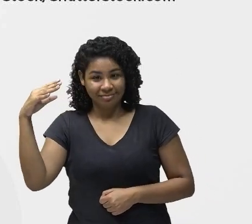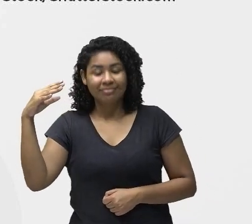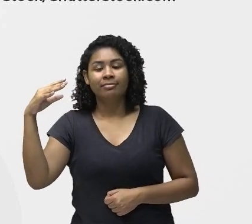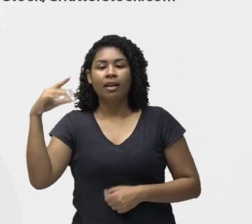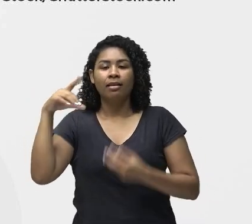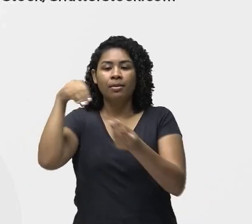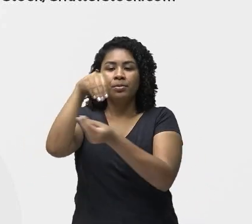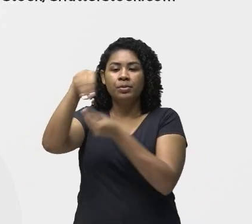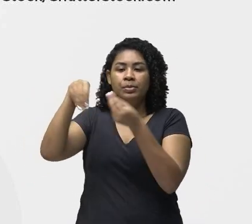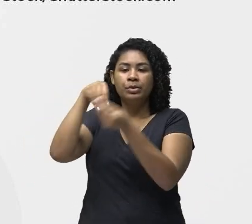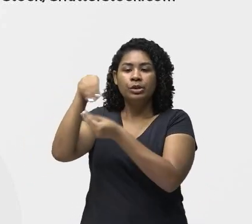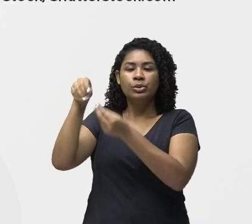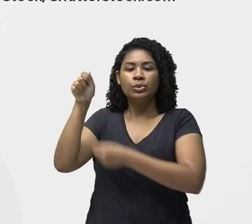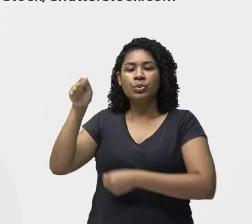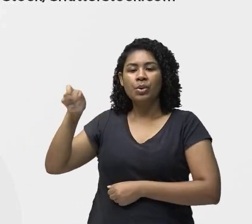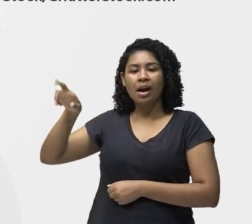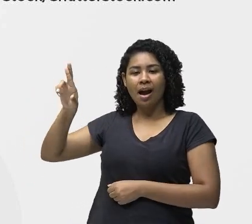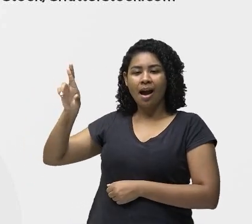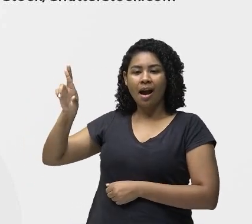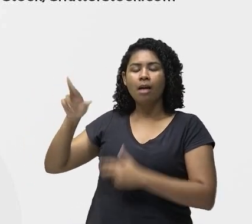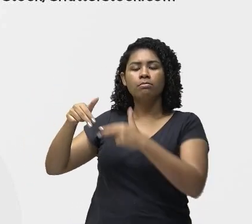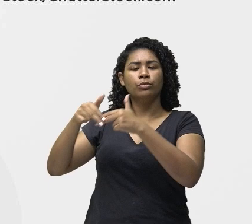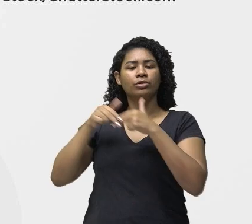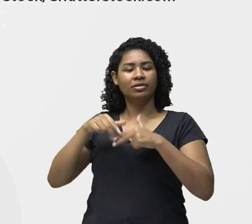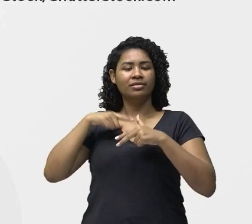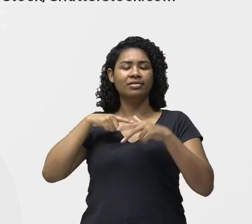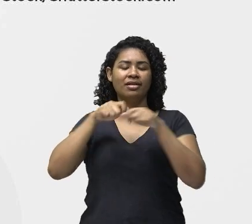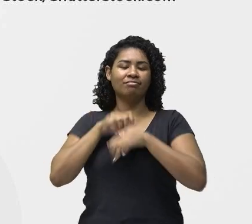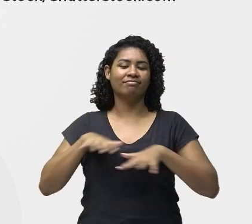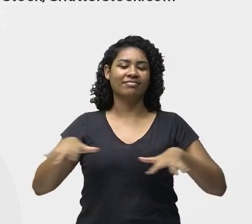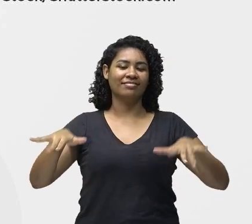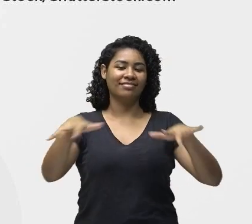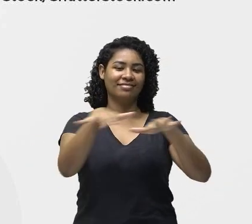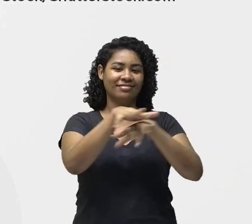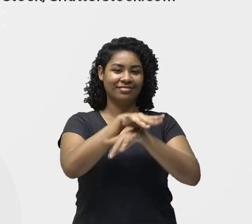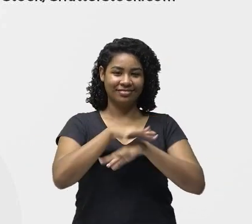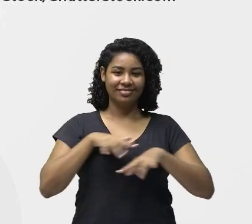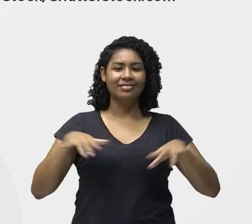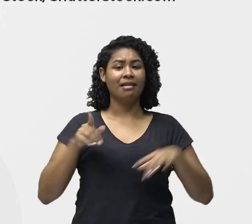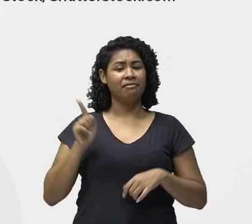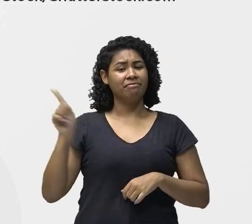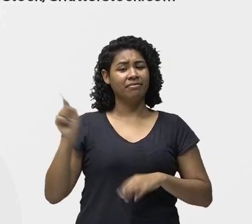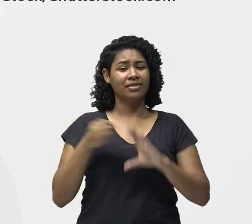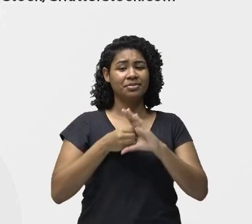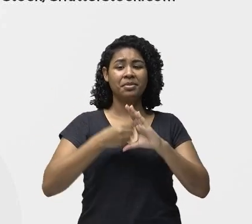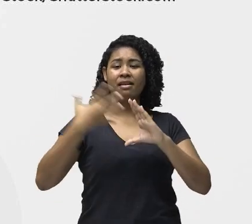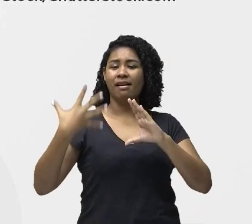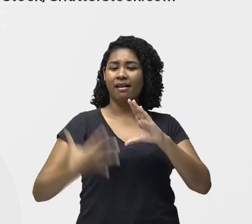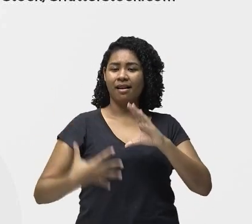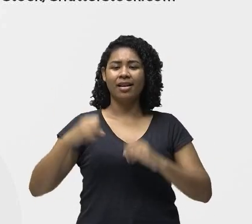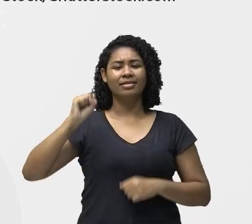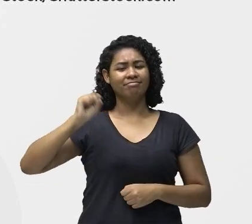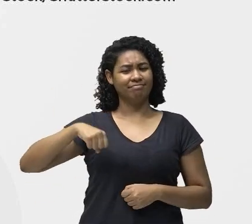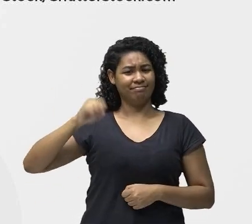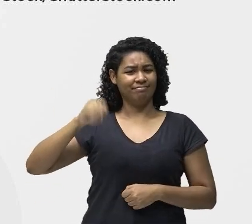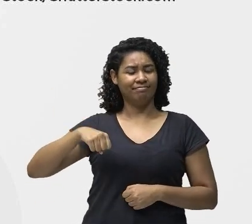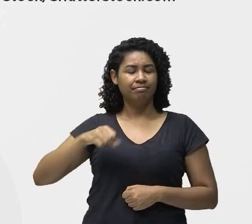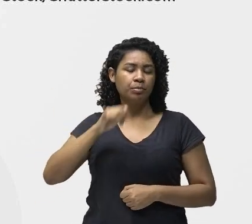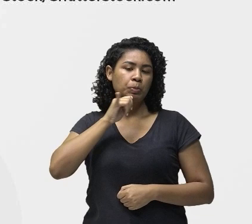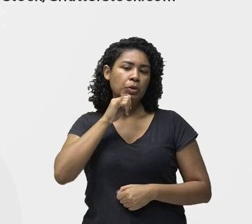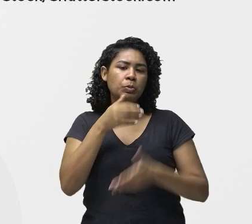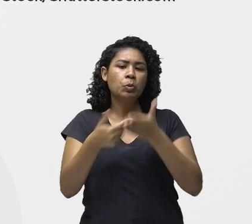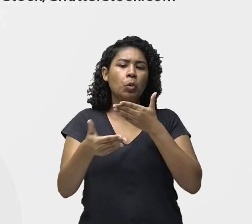misturado com o ar ocupa um espaço. Isso é muito característico, né? Se a gente estiver em um